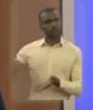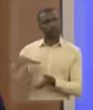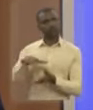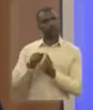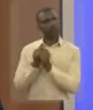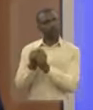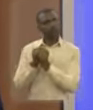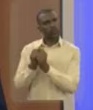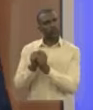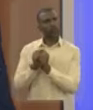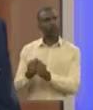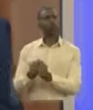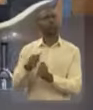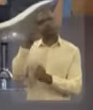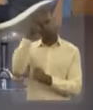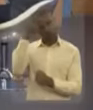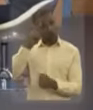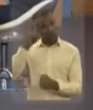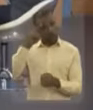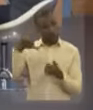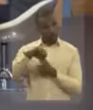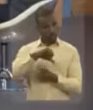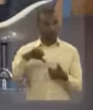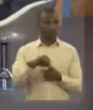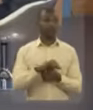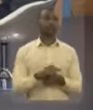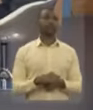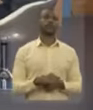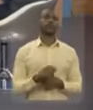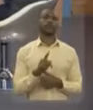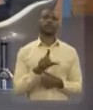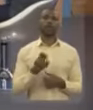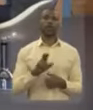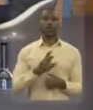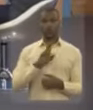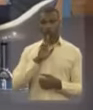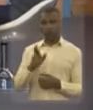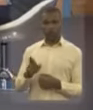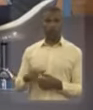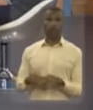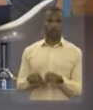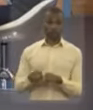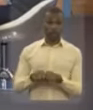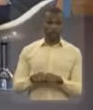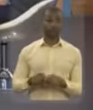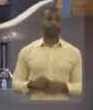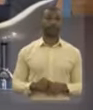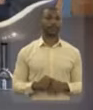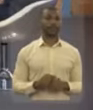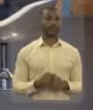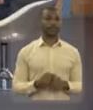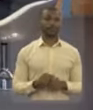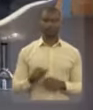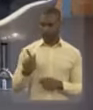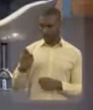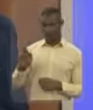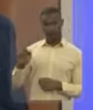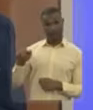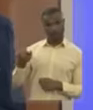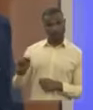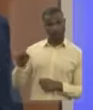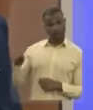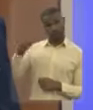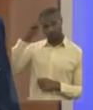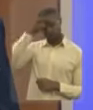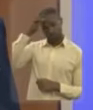com a cidade que a gente vai mudar a história Paulo sua pergunta sua última pergunta paraa última resposta do do grana grana no nosso